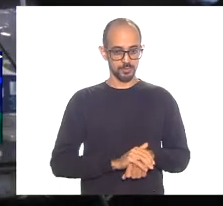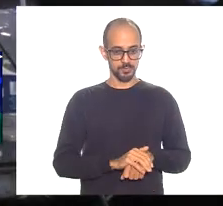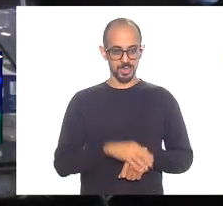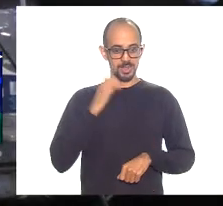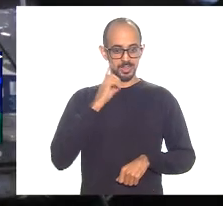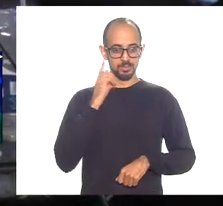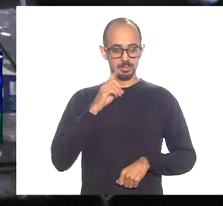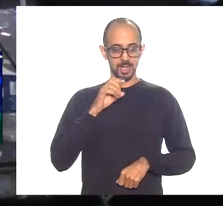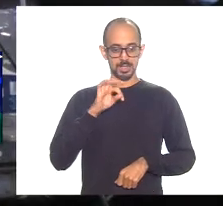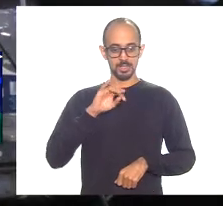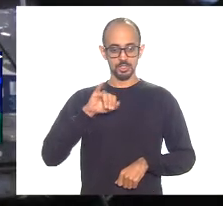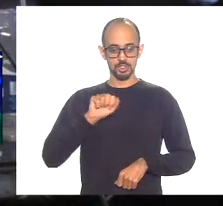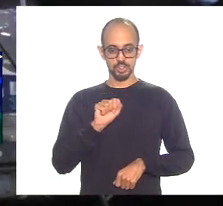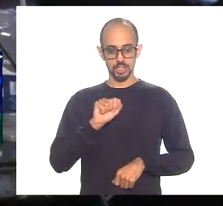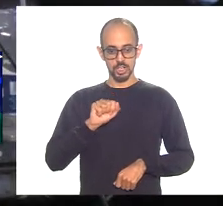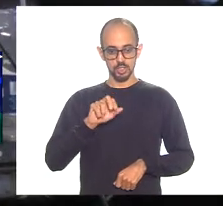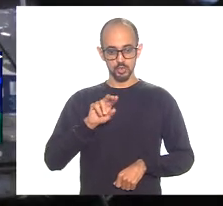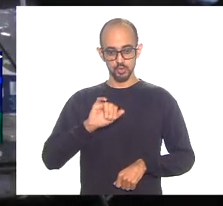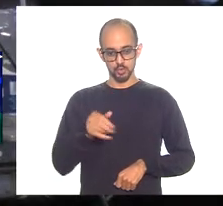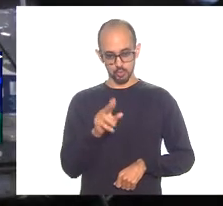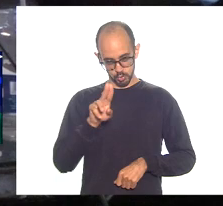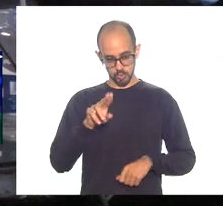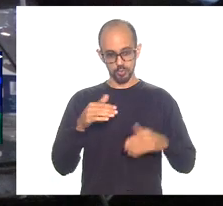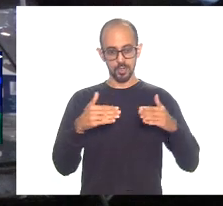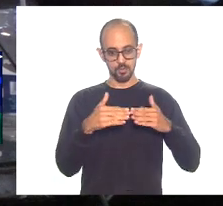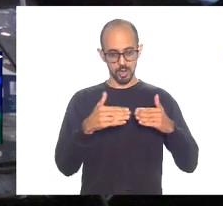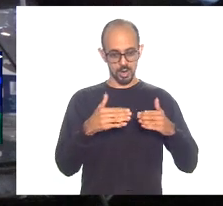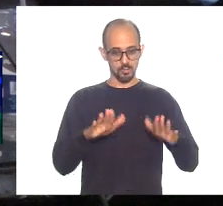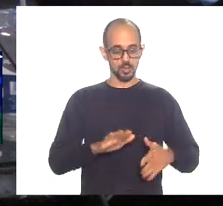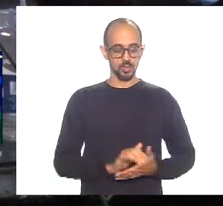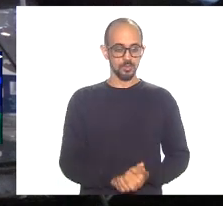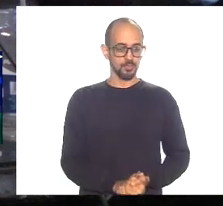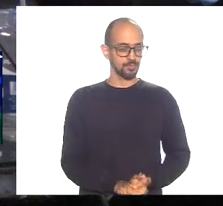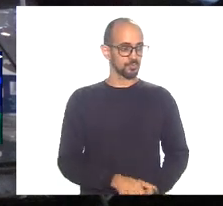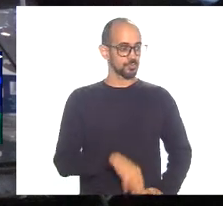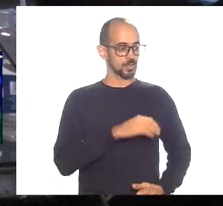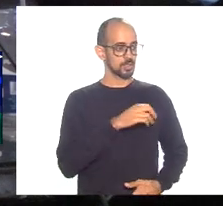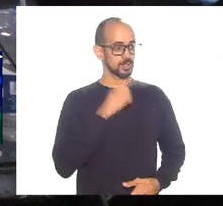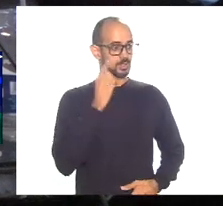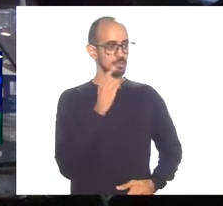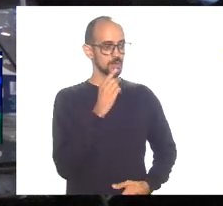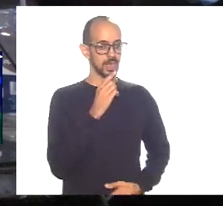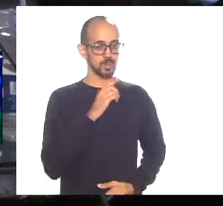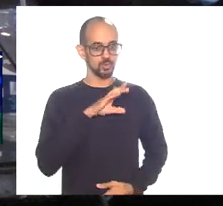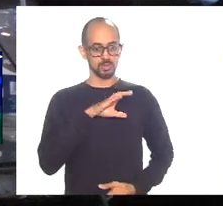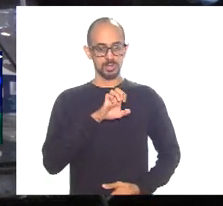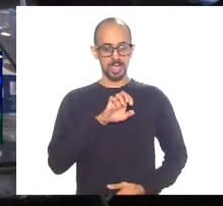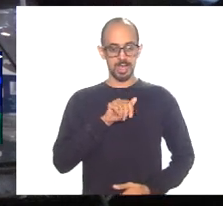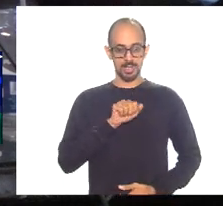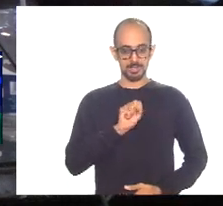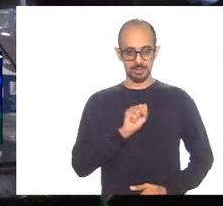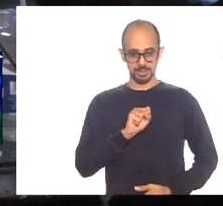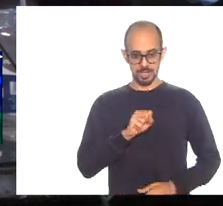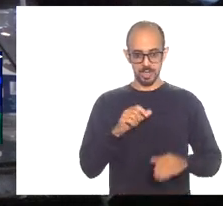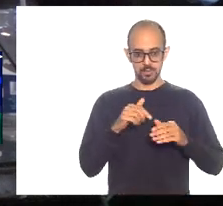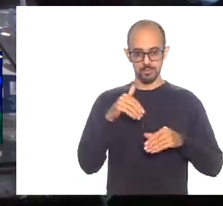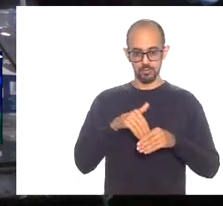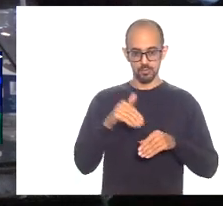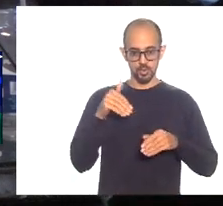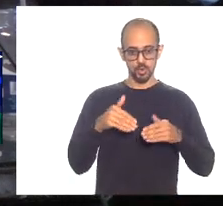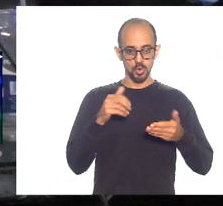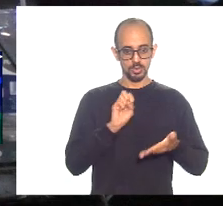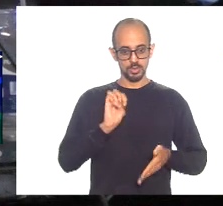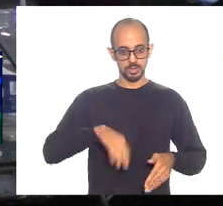Ju favorável o deputado Valdeci Ceasa é favorável no